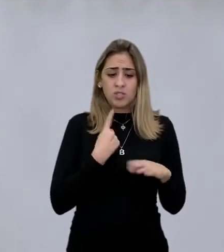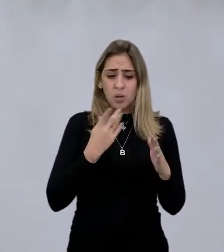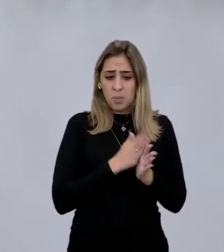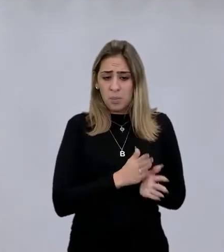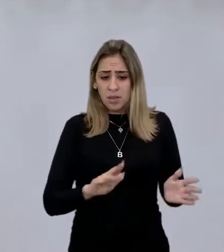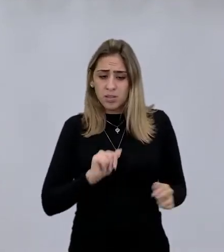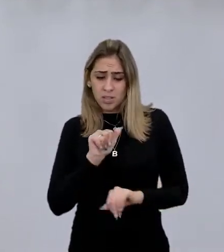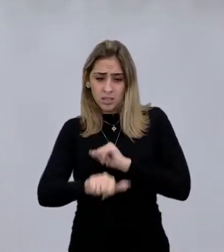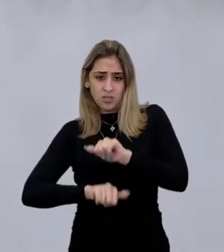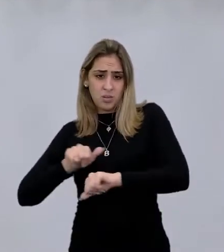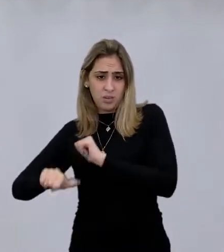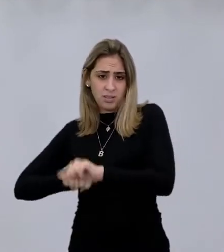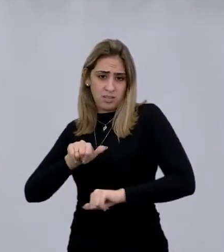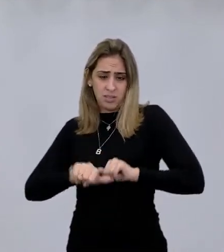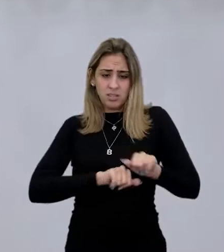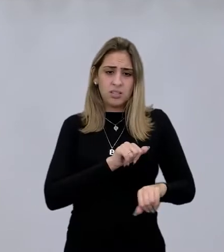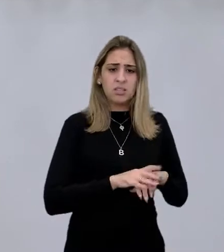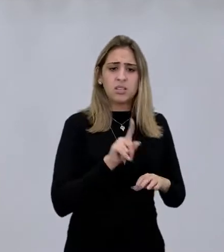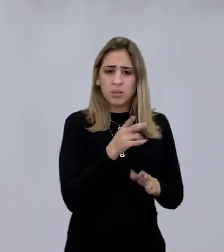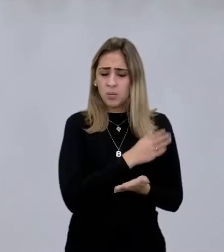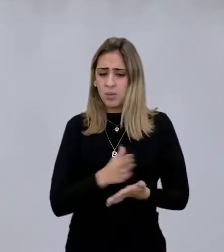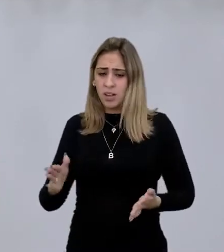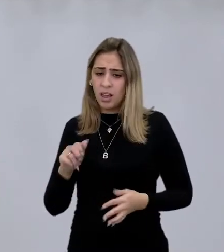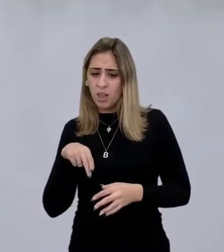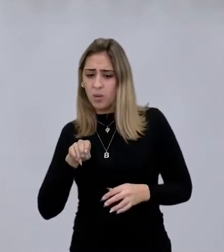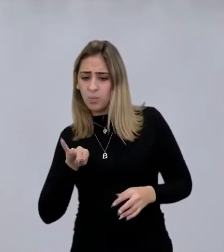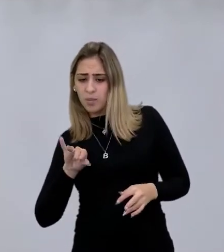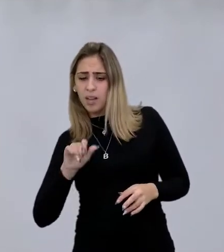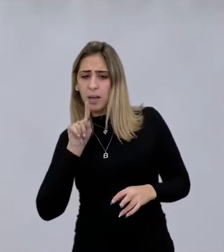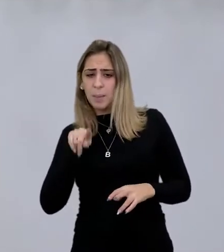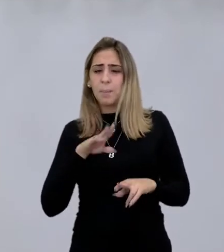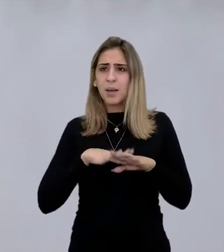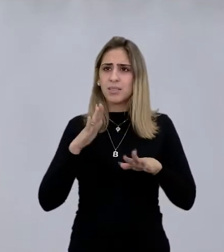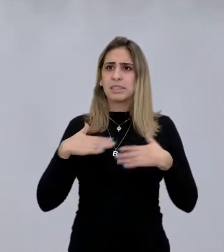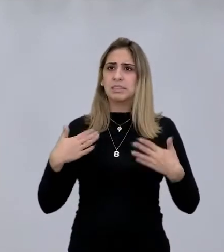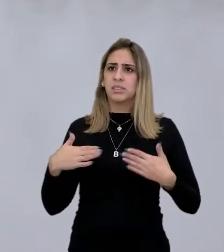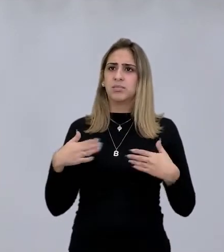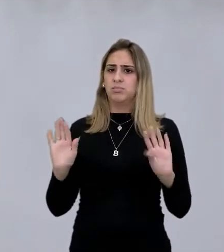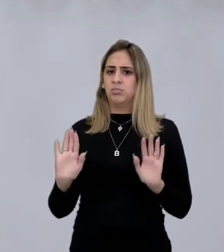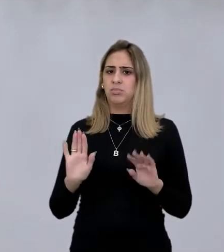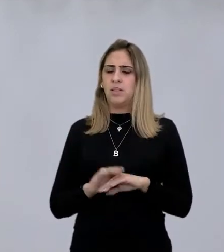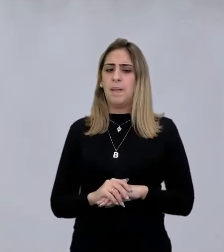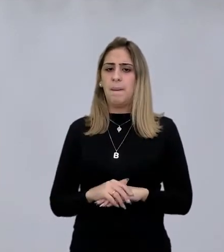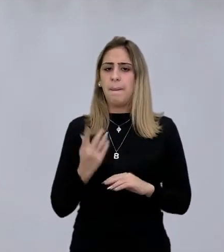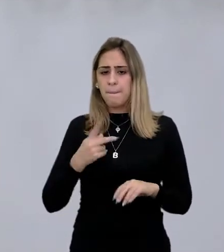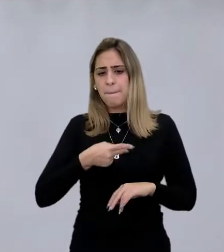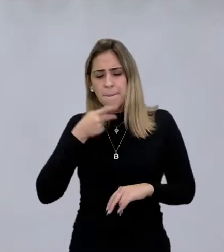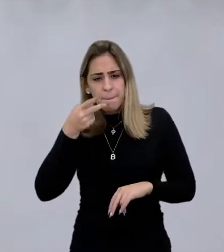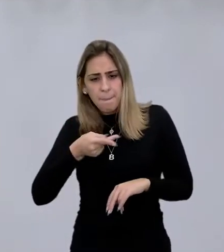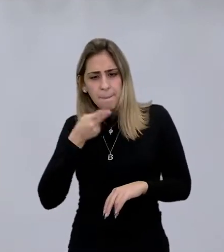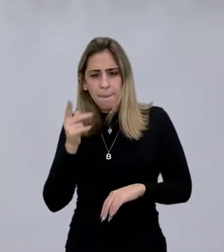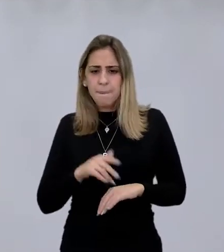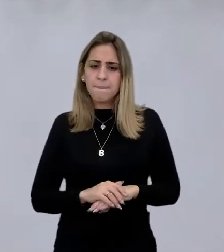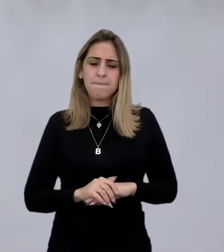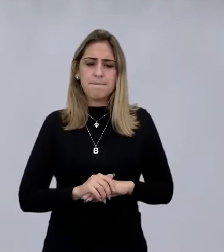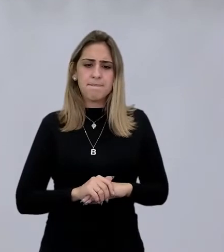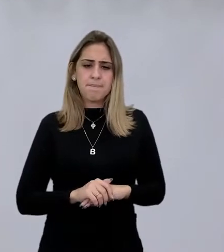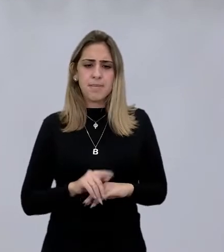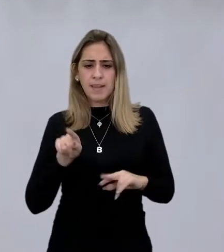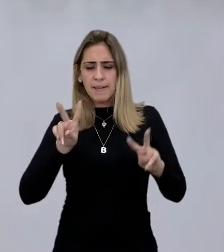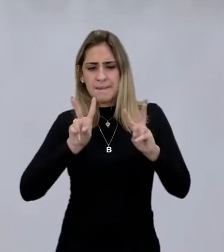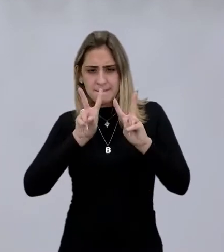período de transformação, esse processo de anomia é muito mais gritante, né? Então, ele fala que